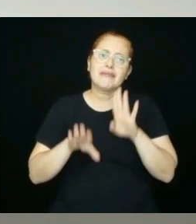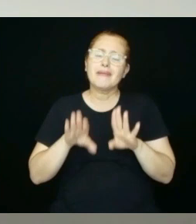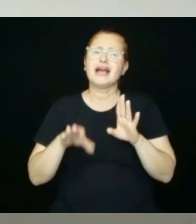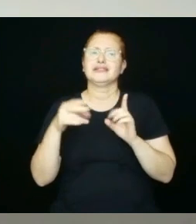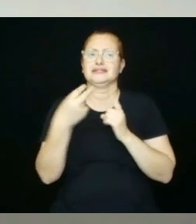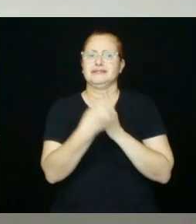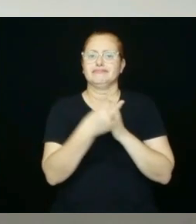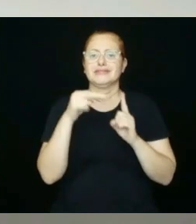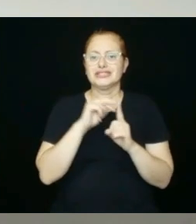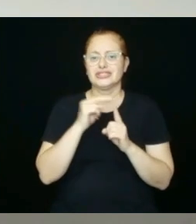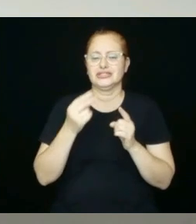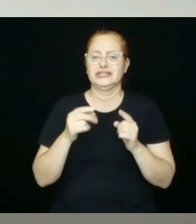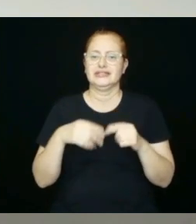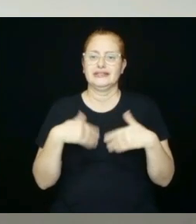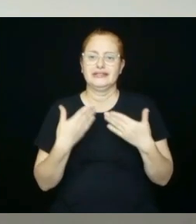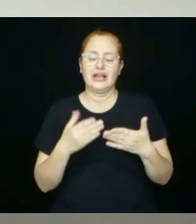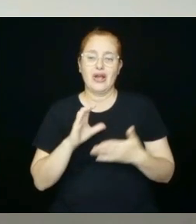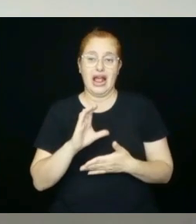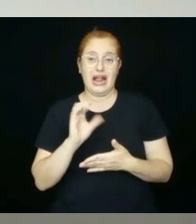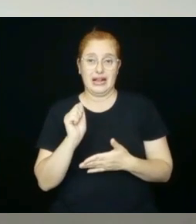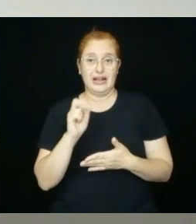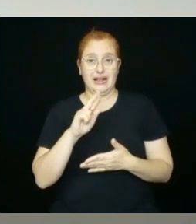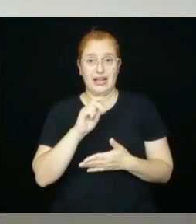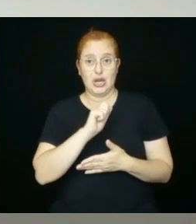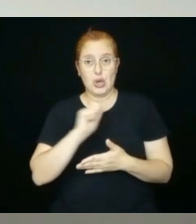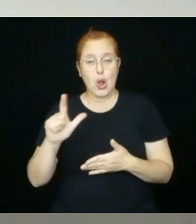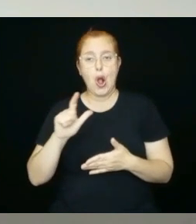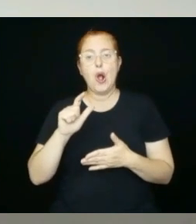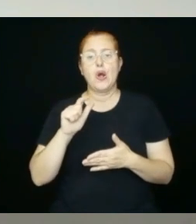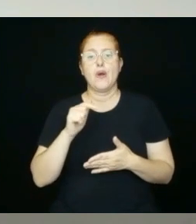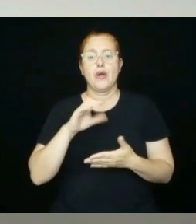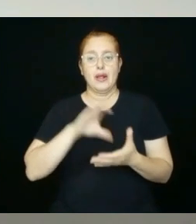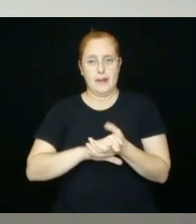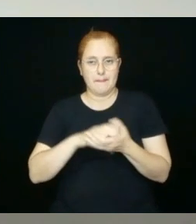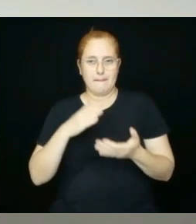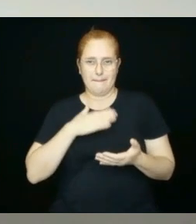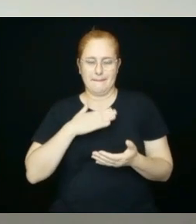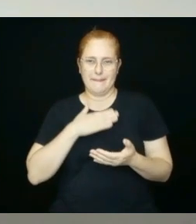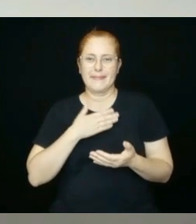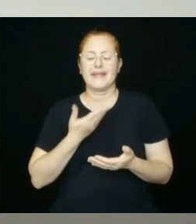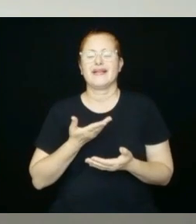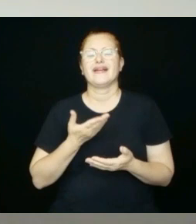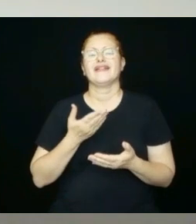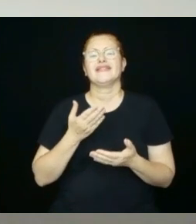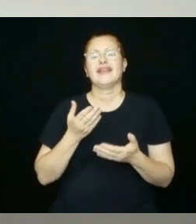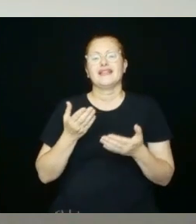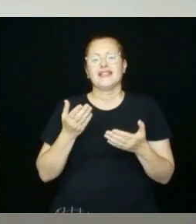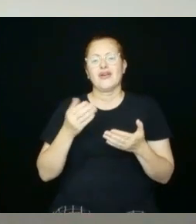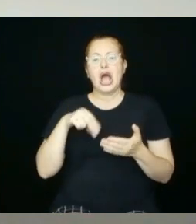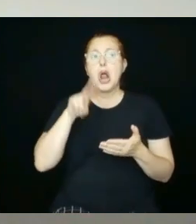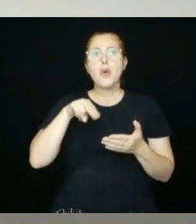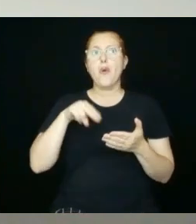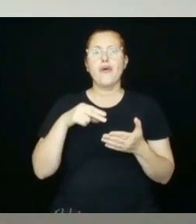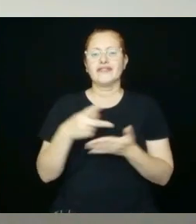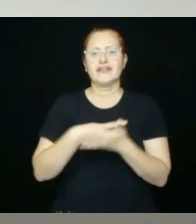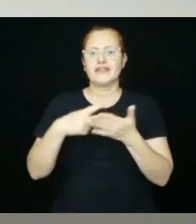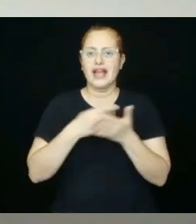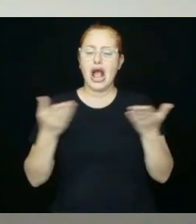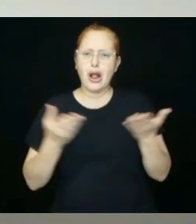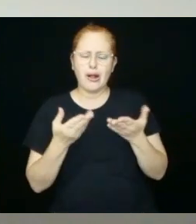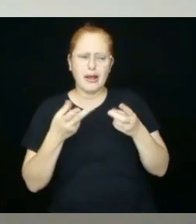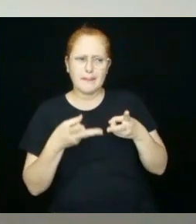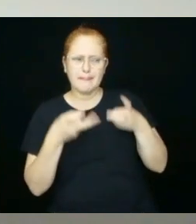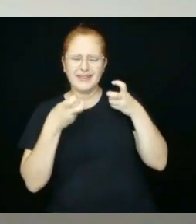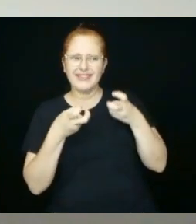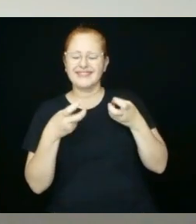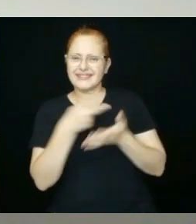repente... Poxa, a Carol dizia que nunca ia desenhar, ela trabalha com gravura. Agora eu tô vendo ela desenhando mais em casa, assim, eu